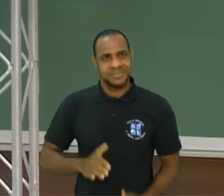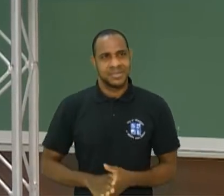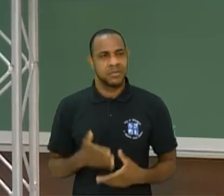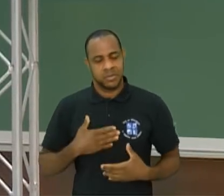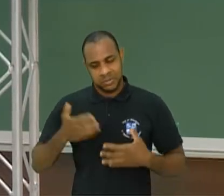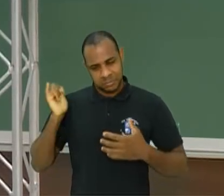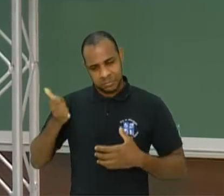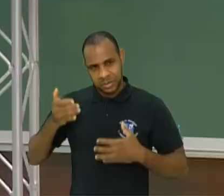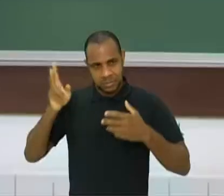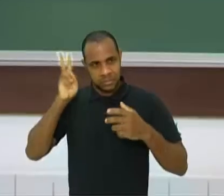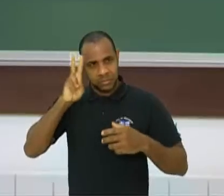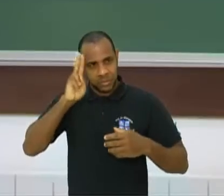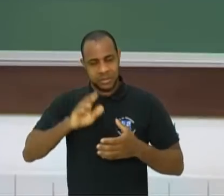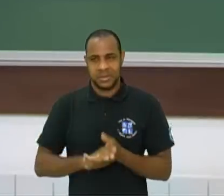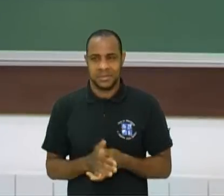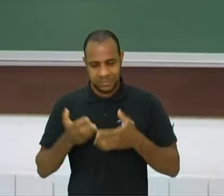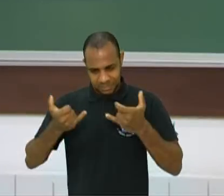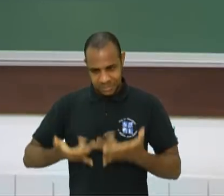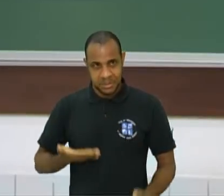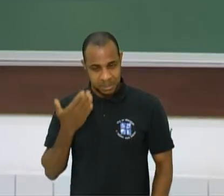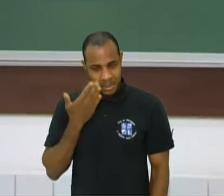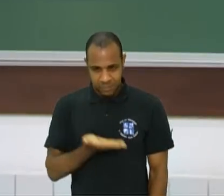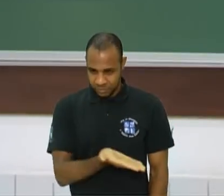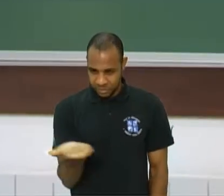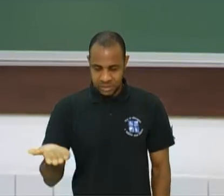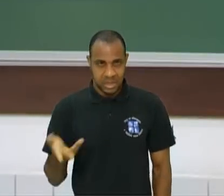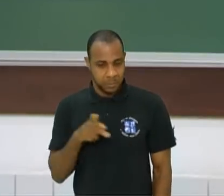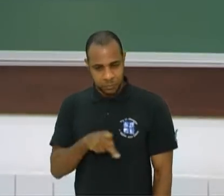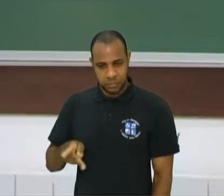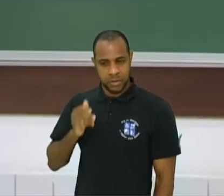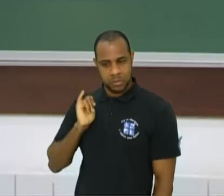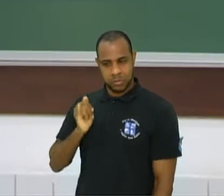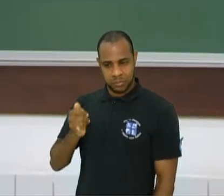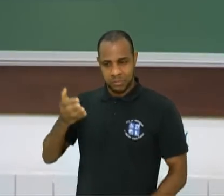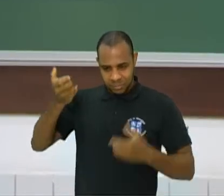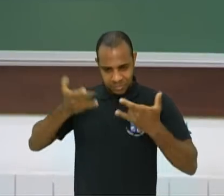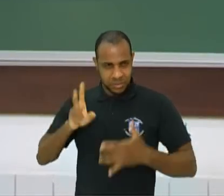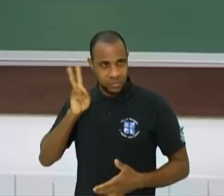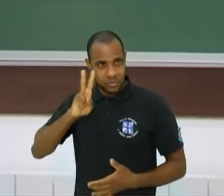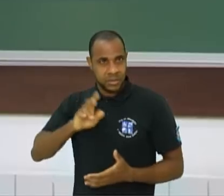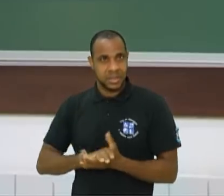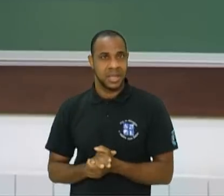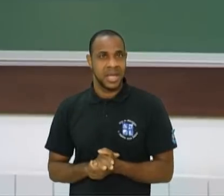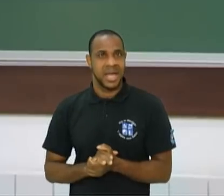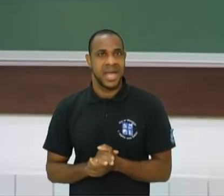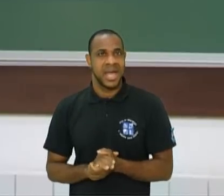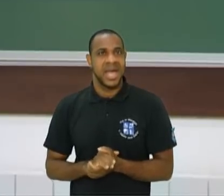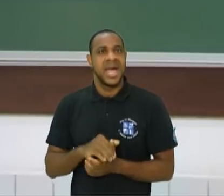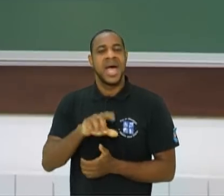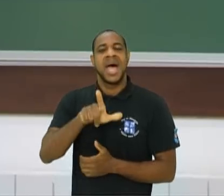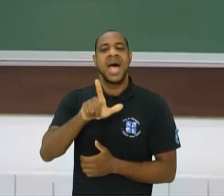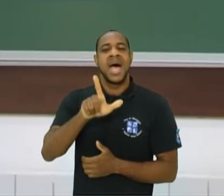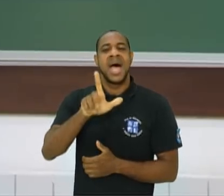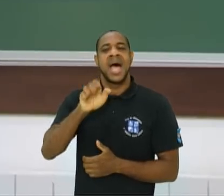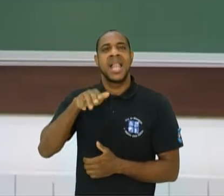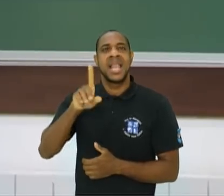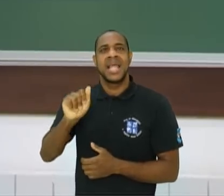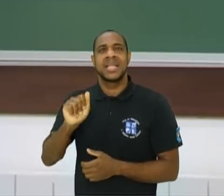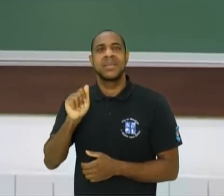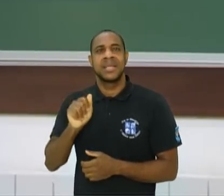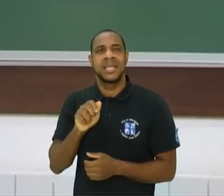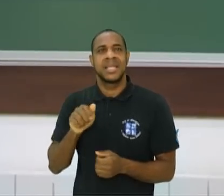história para você? Para vocês, né? Inclusive, a lenda da águia tem origens